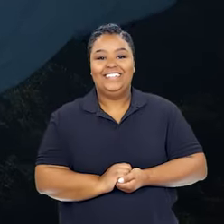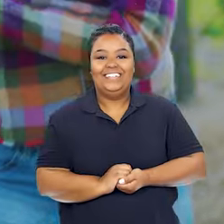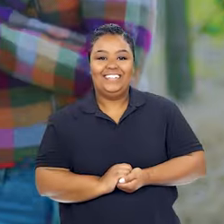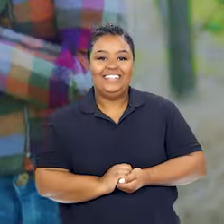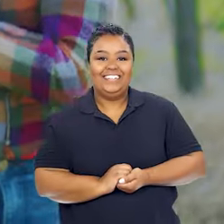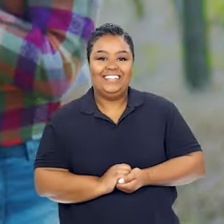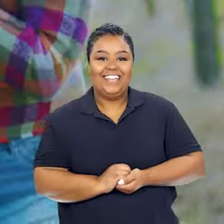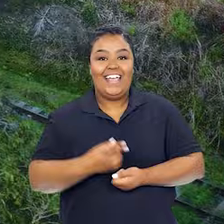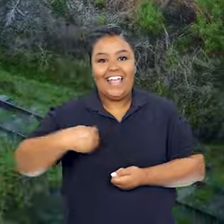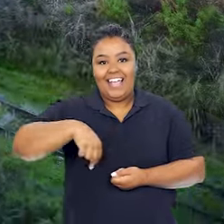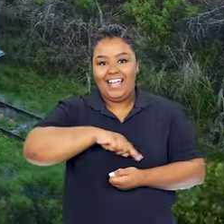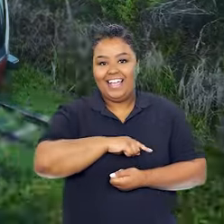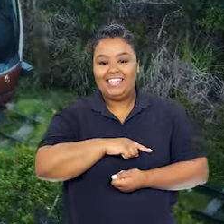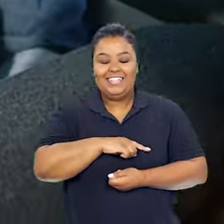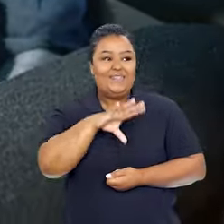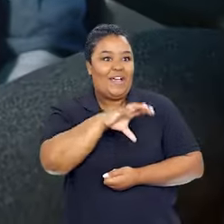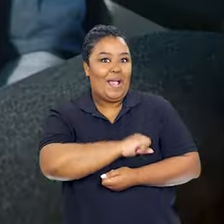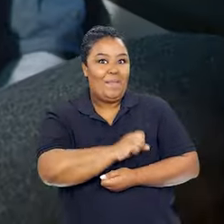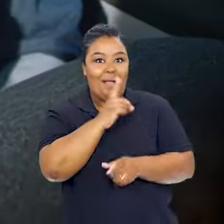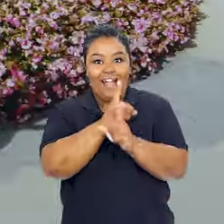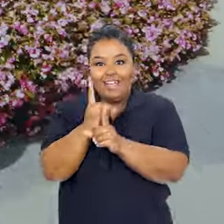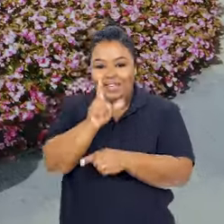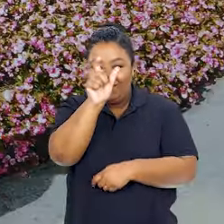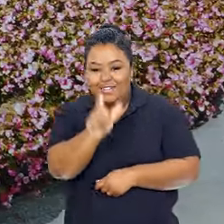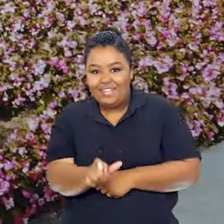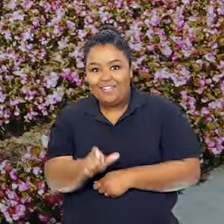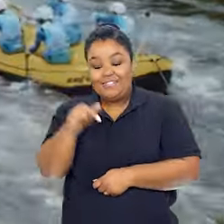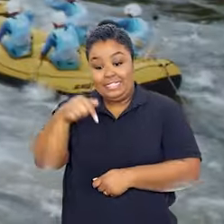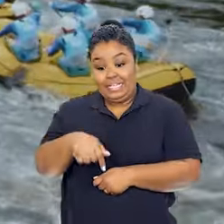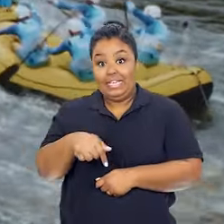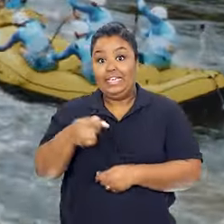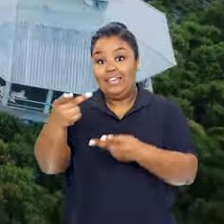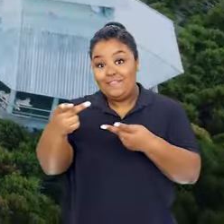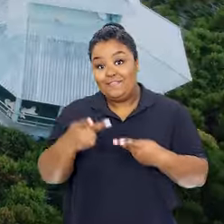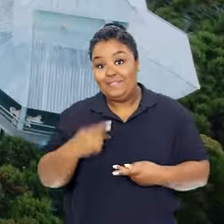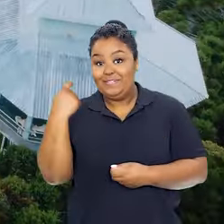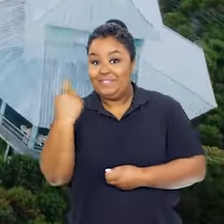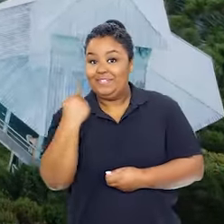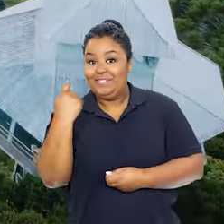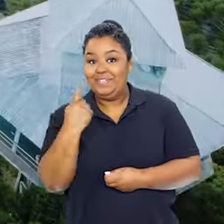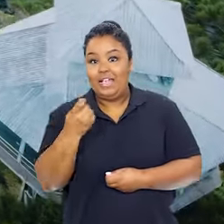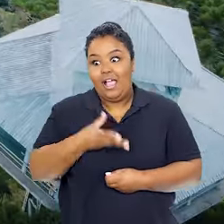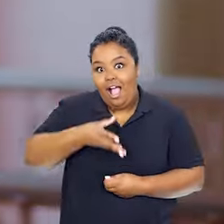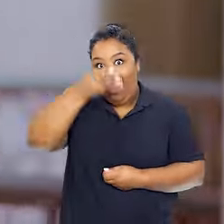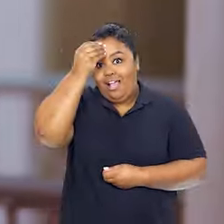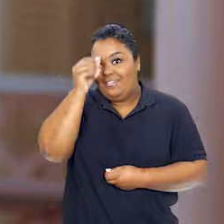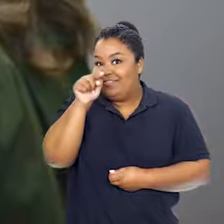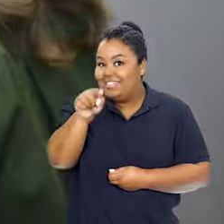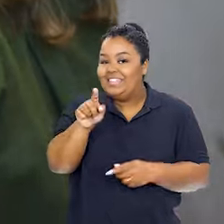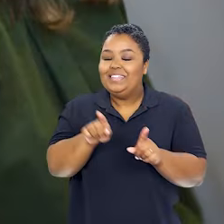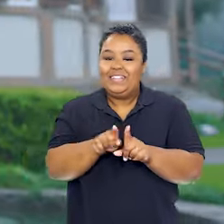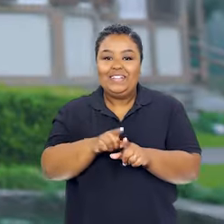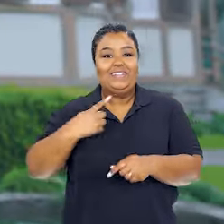o amor. A gente vai amar ver você por aqui. Visite o Rio Grande do Sul. Vai ser